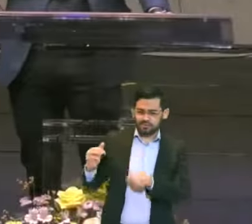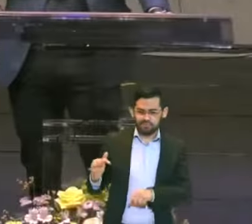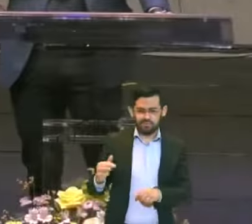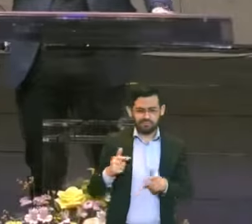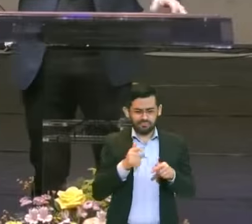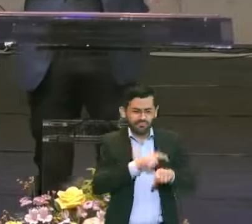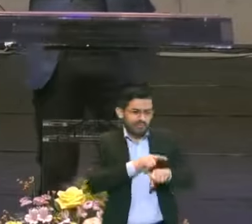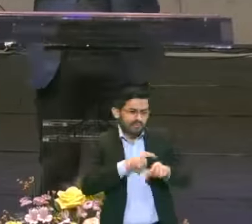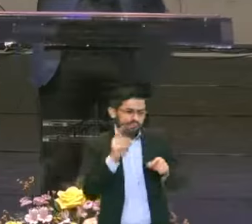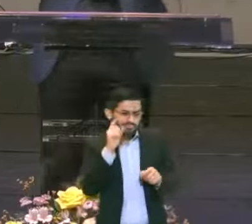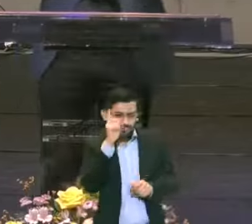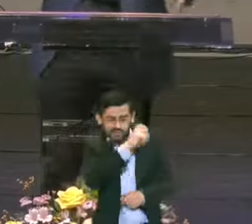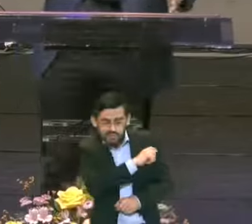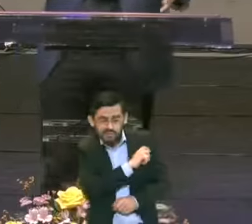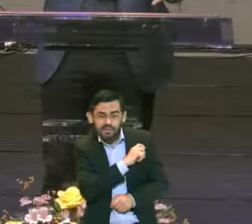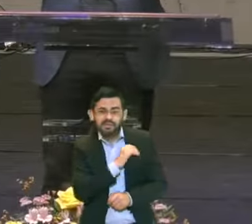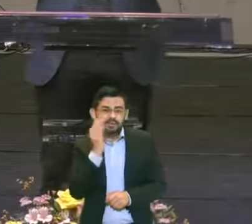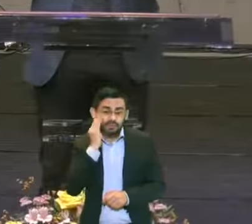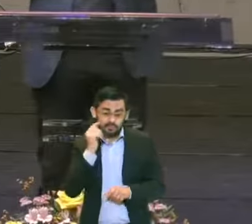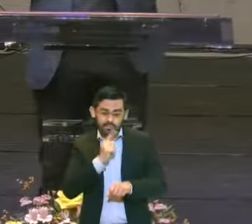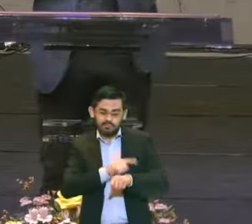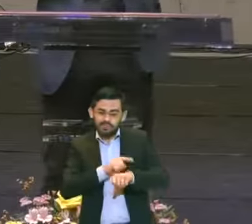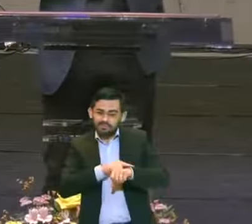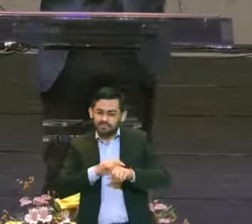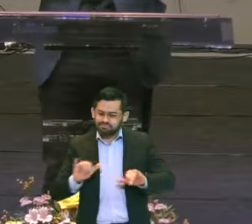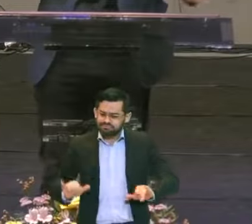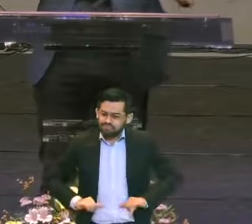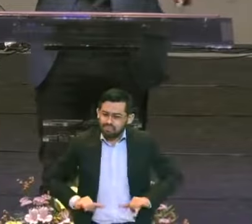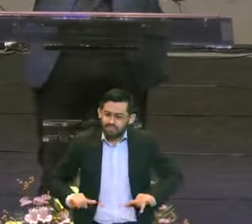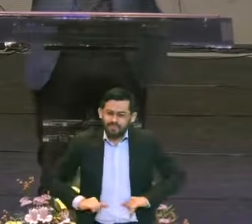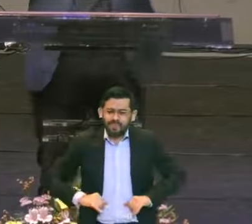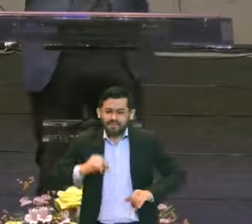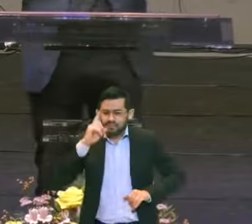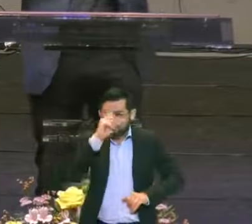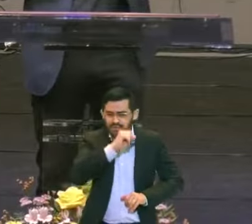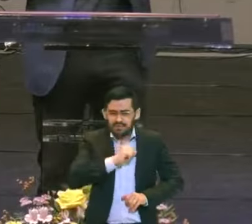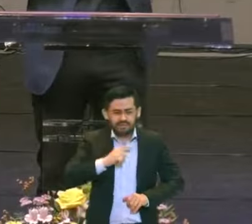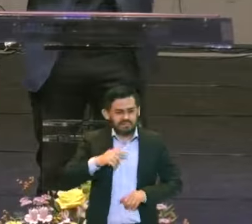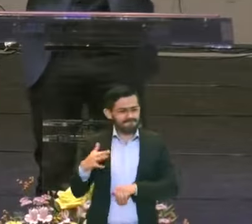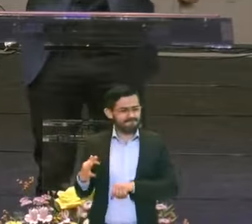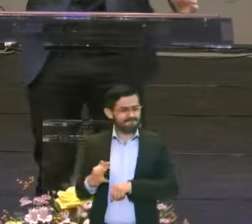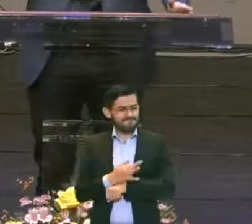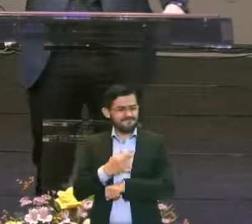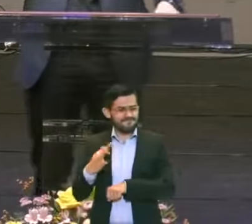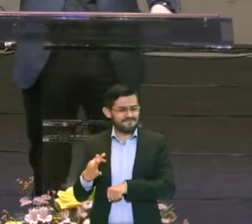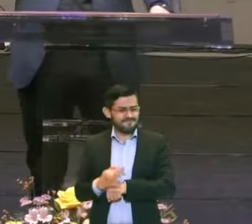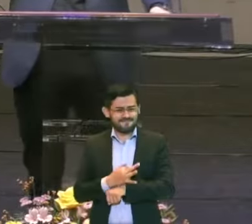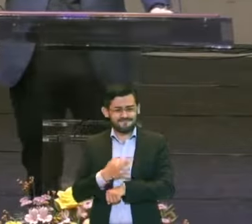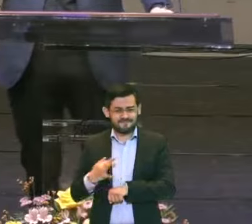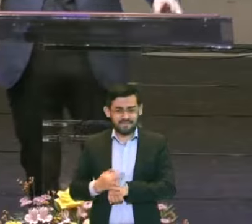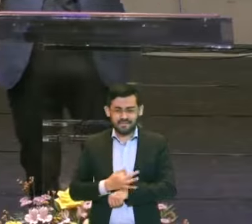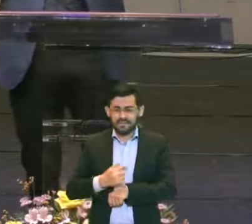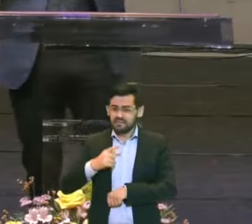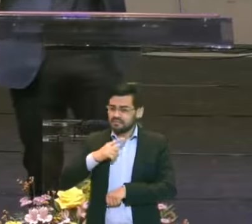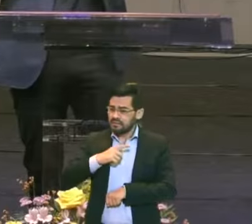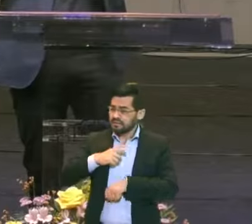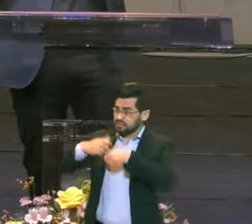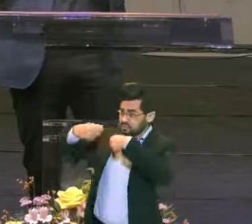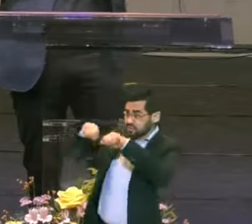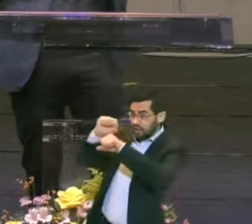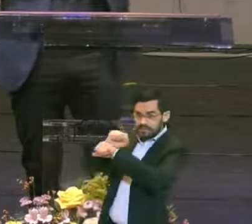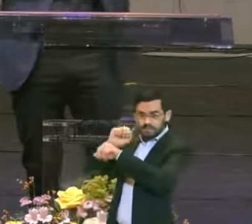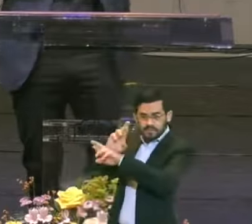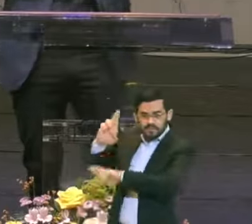que a tribulação produz perseverança, a perseverança um caráter aprovado, o caráter aprovado esperança, e a